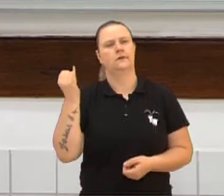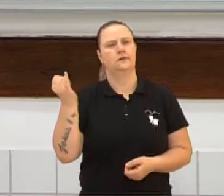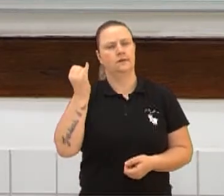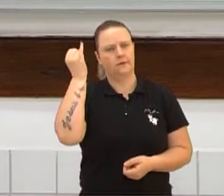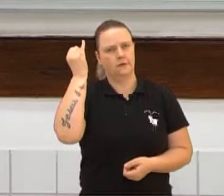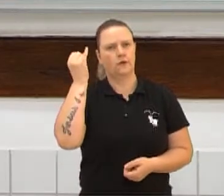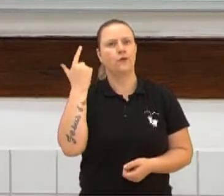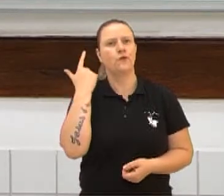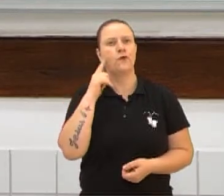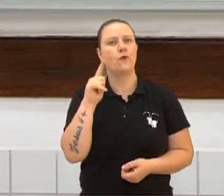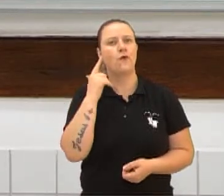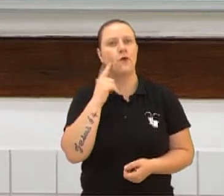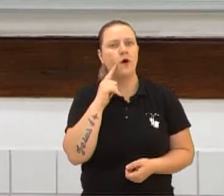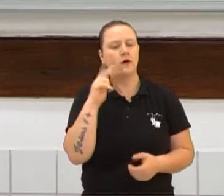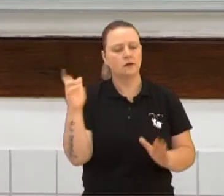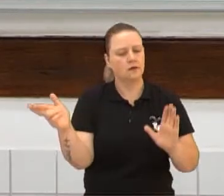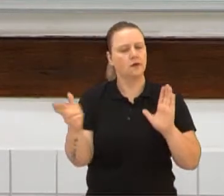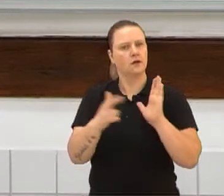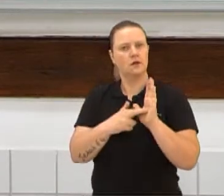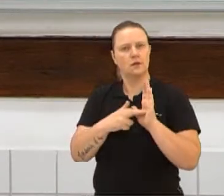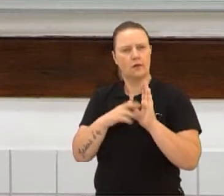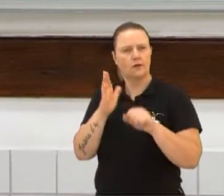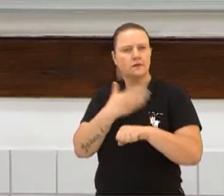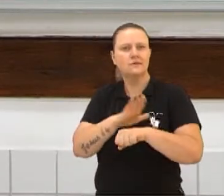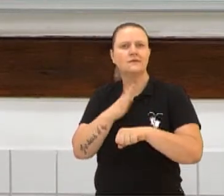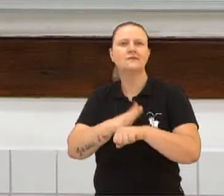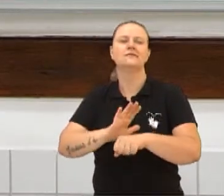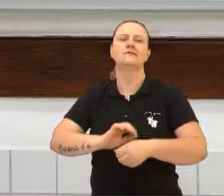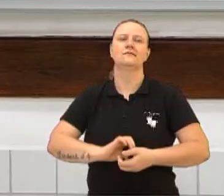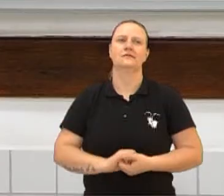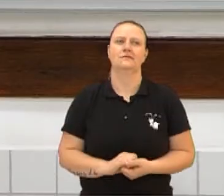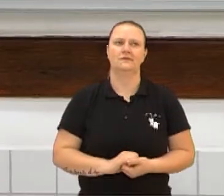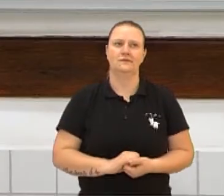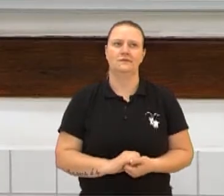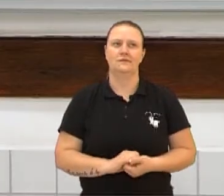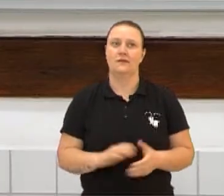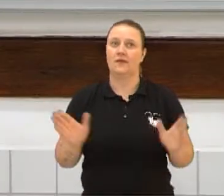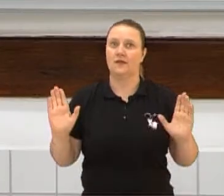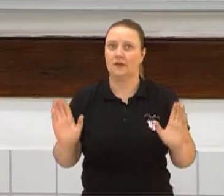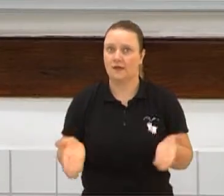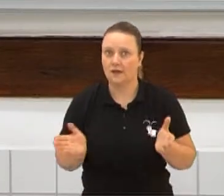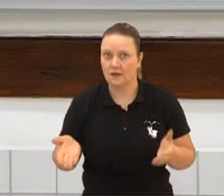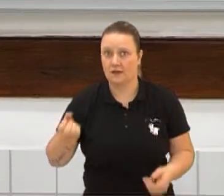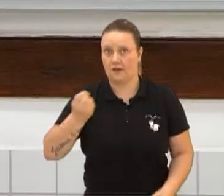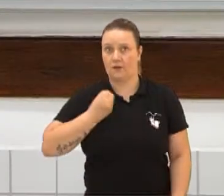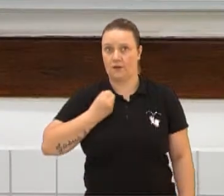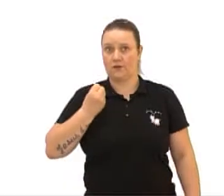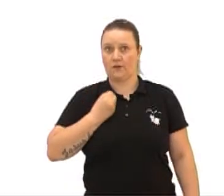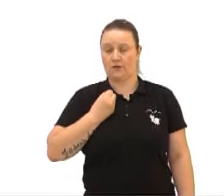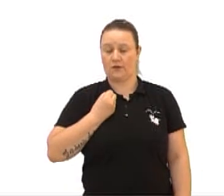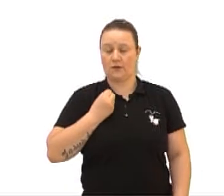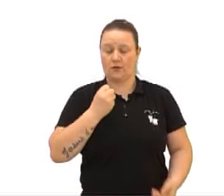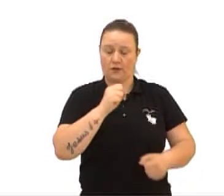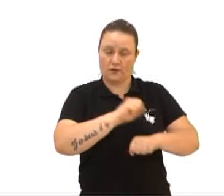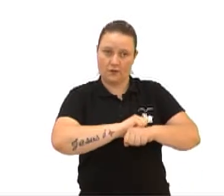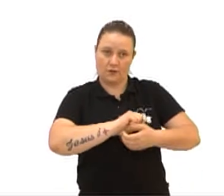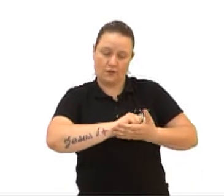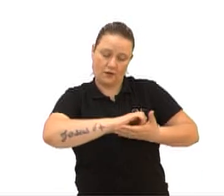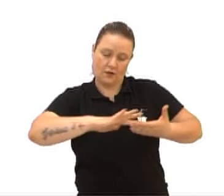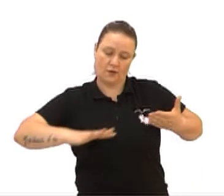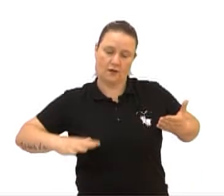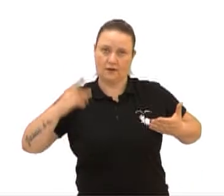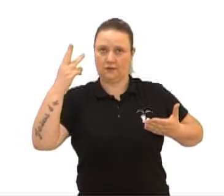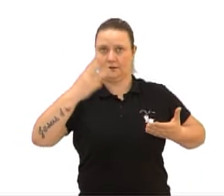eu consegui resolver o meu exercício, tá? Olha esse aqui que interessante. Uma